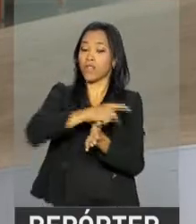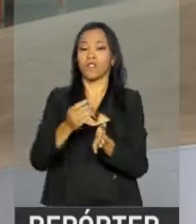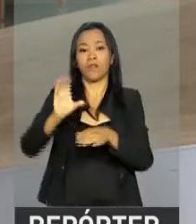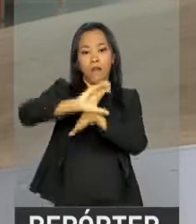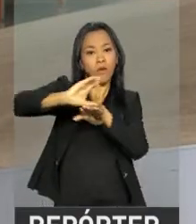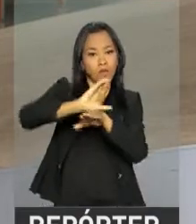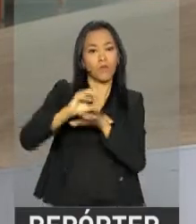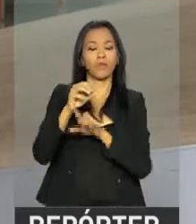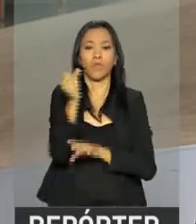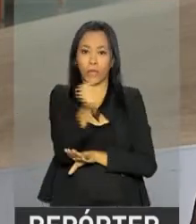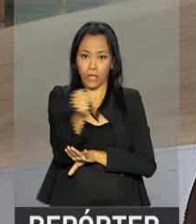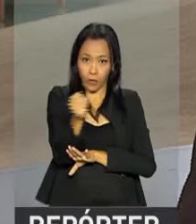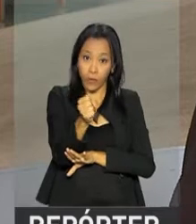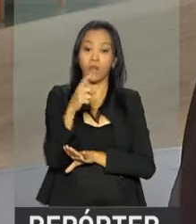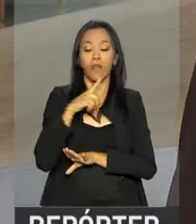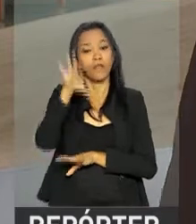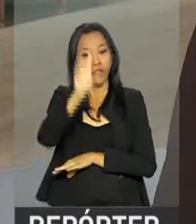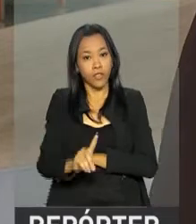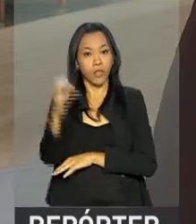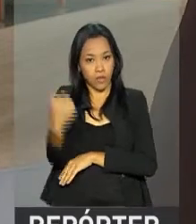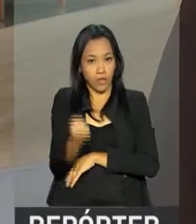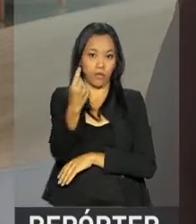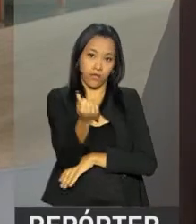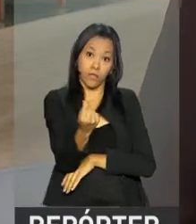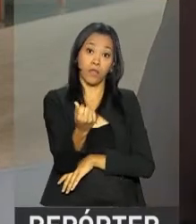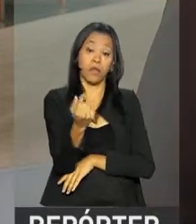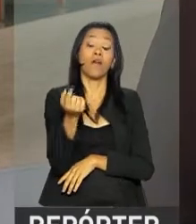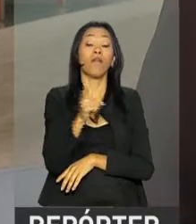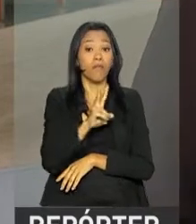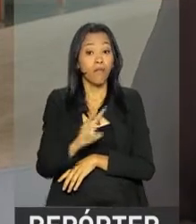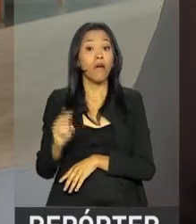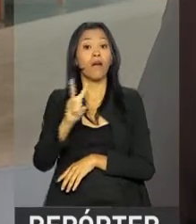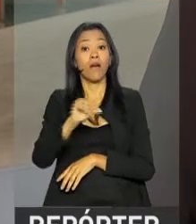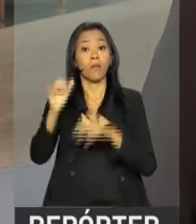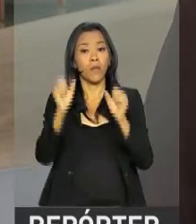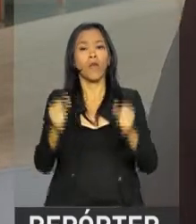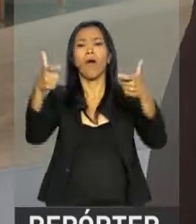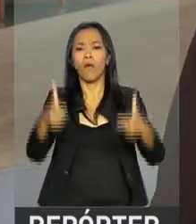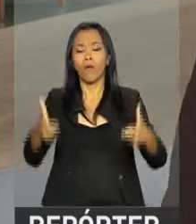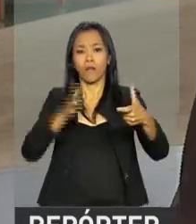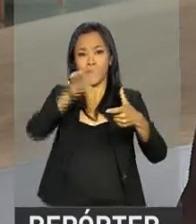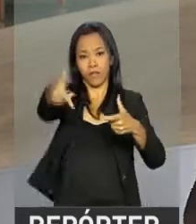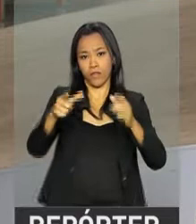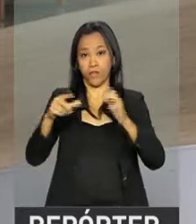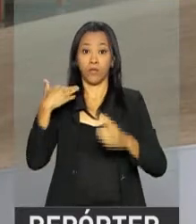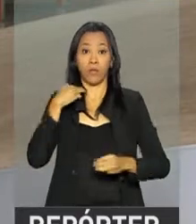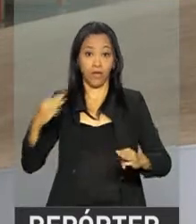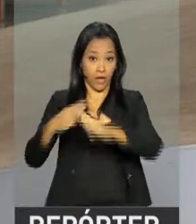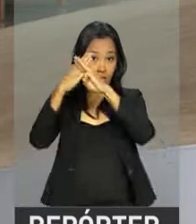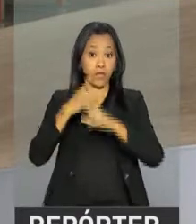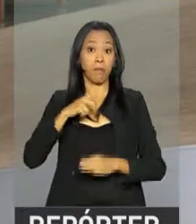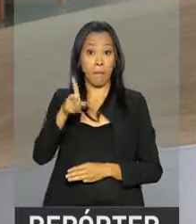88 têm direito ao benefício. Os saques vão poder ser feitos na Caixa Econômica Federal para quem tem o